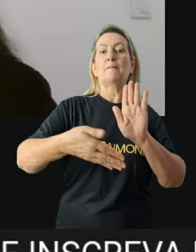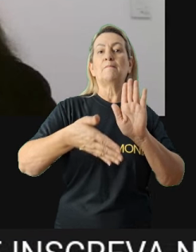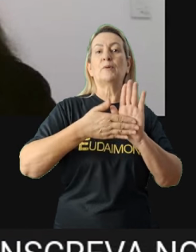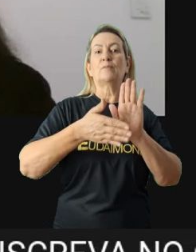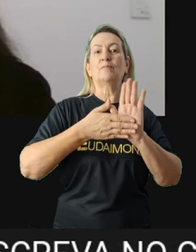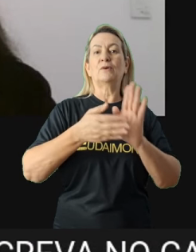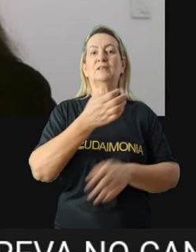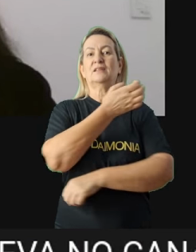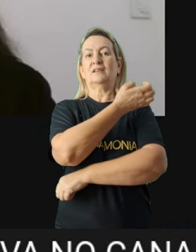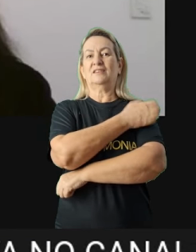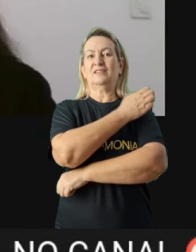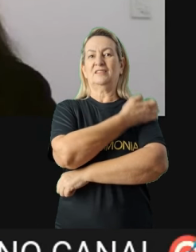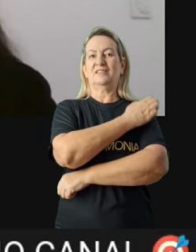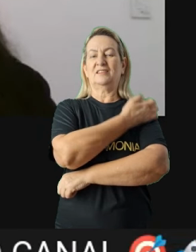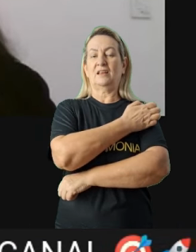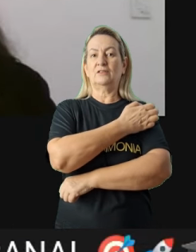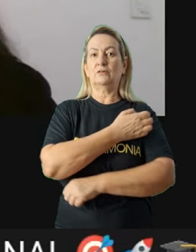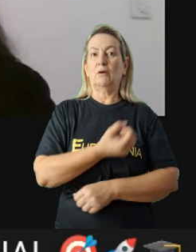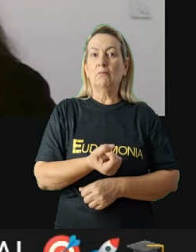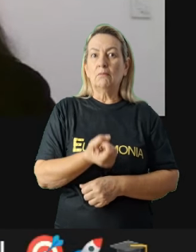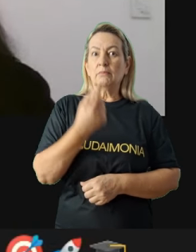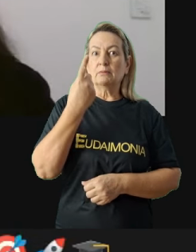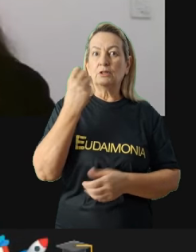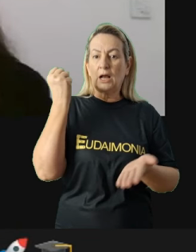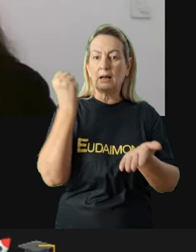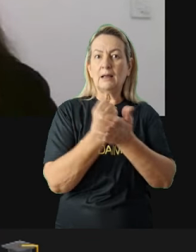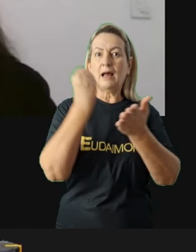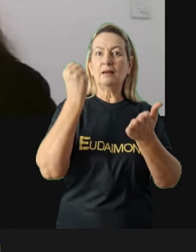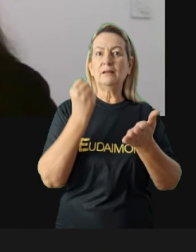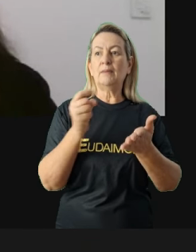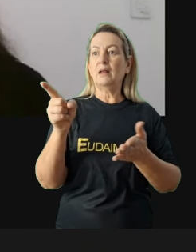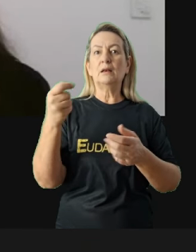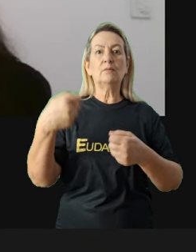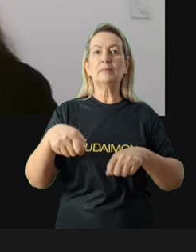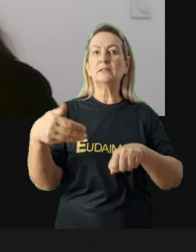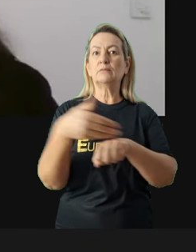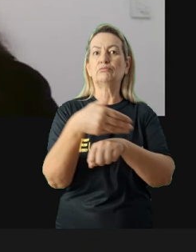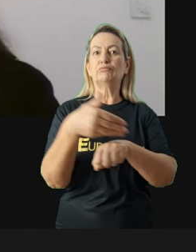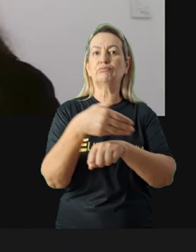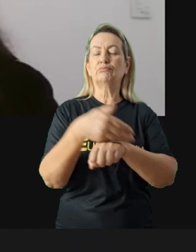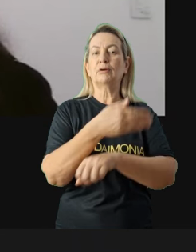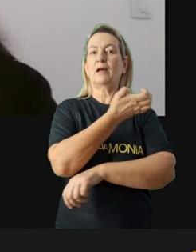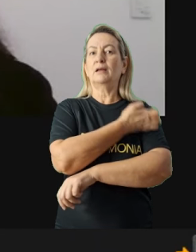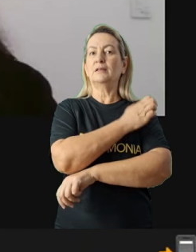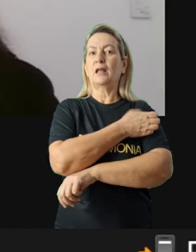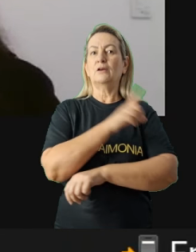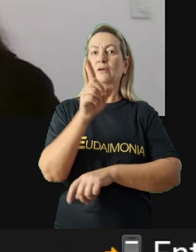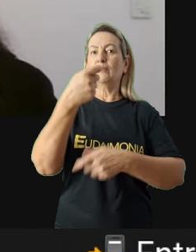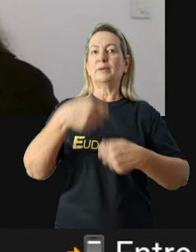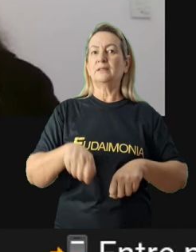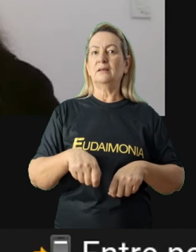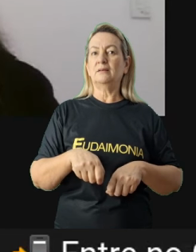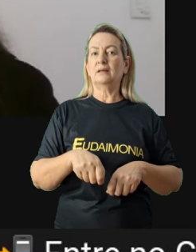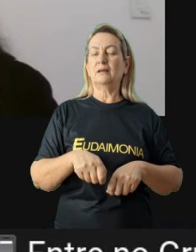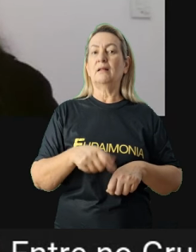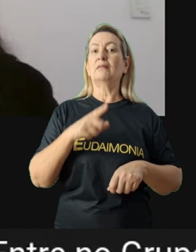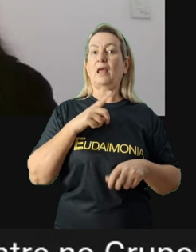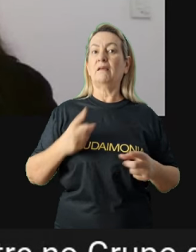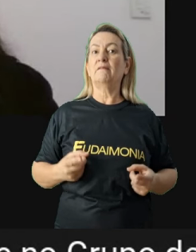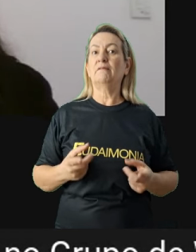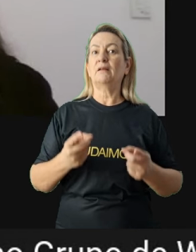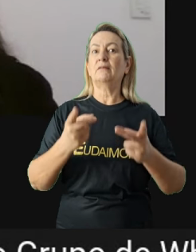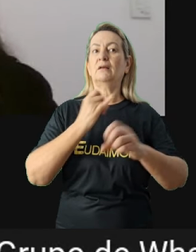Assino propostas de estágio. Ou seja, ele já carimba estágio, já quer dizer, você tem